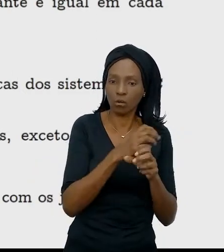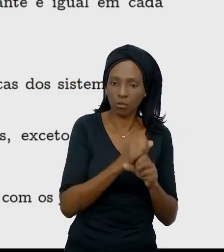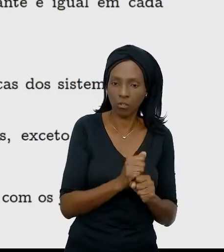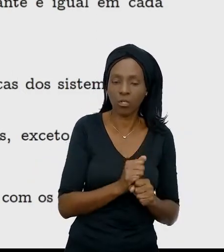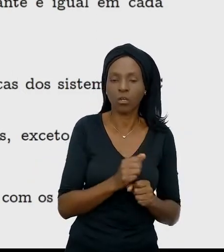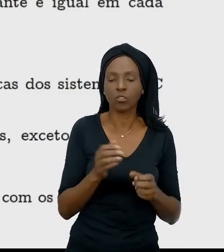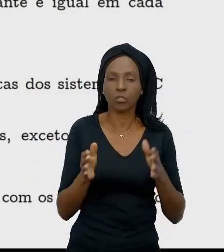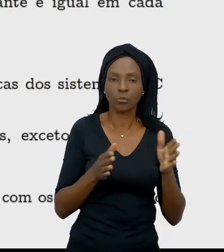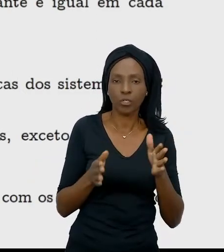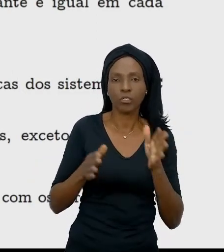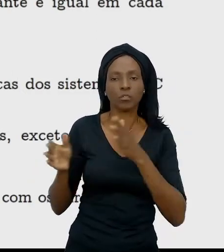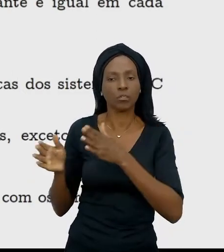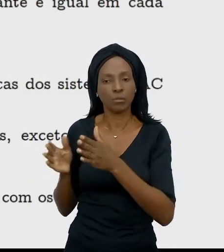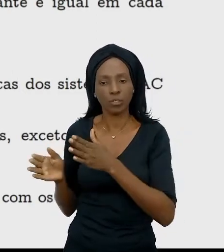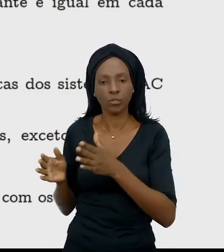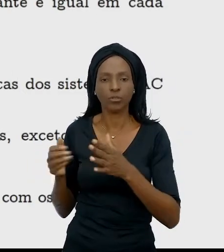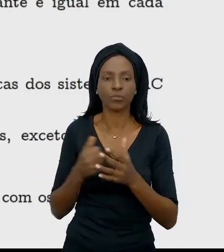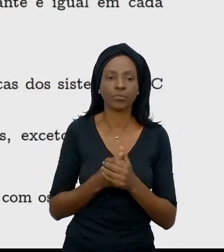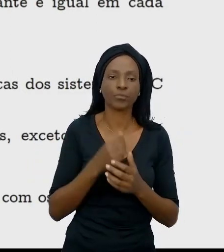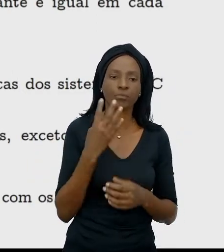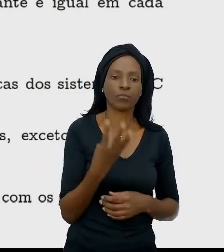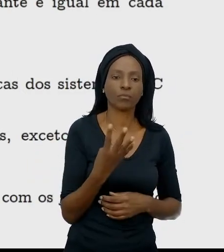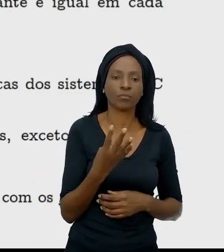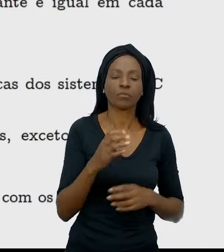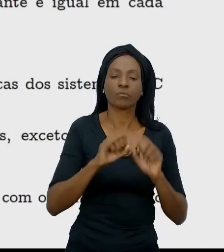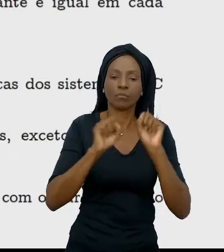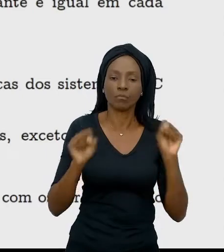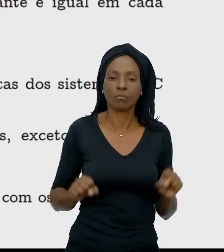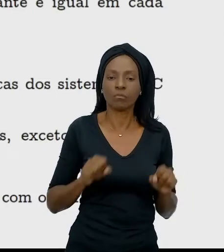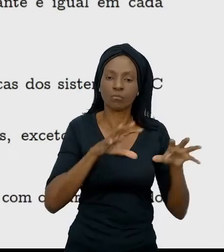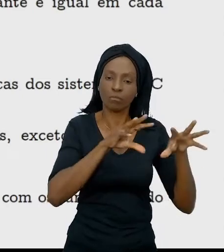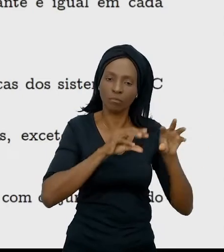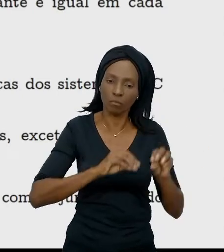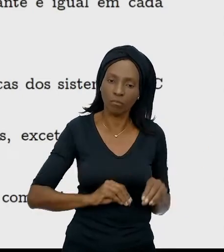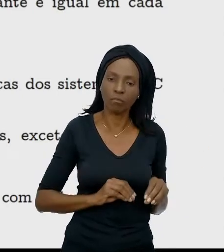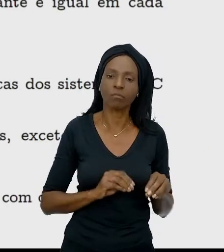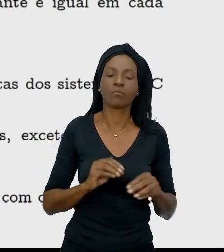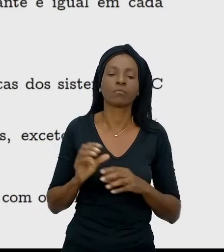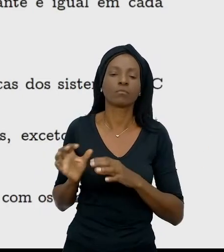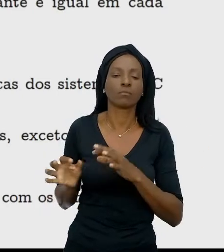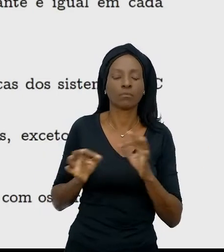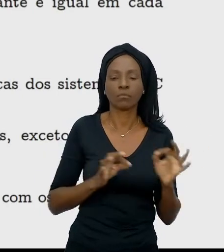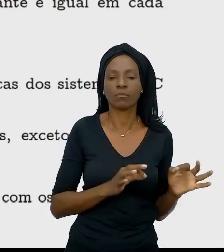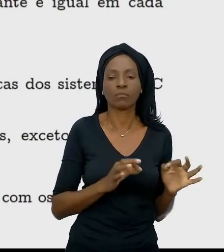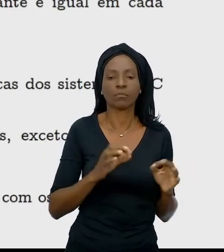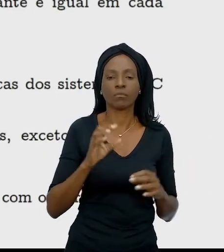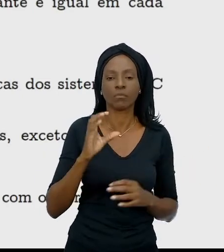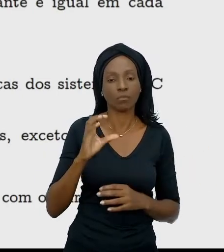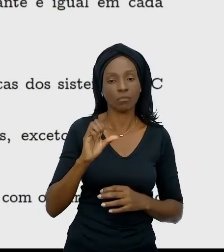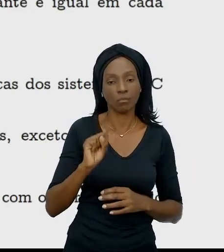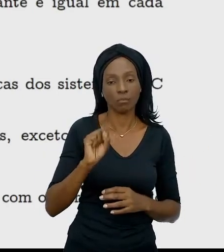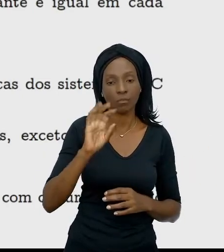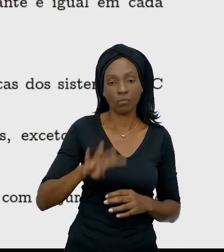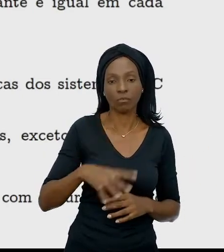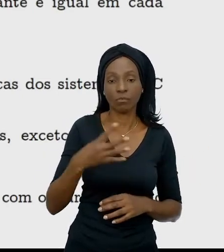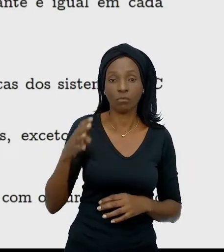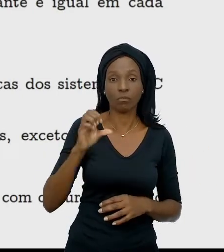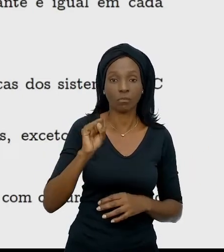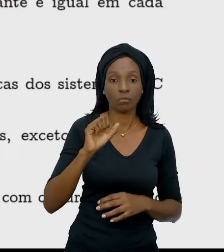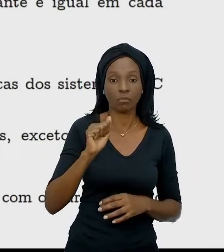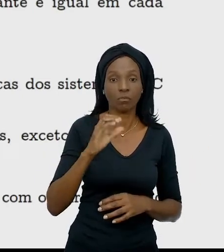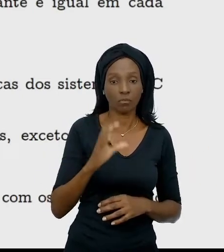calculado por período a período. O 4, sistema de amortização constante, que é a tabela SAC, é uma tabela.